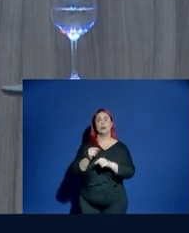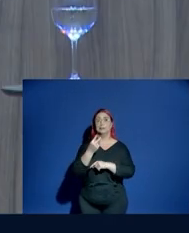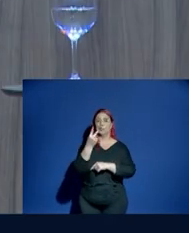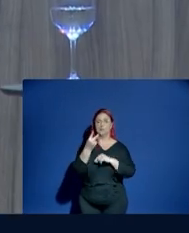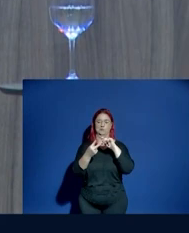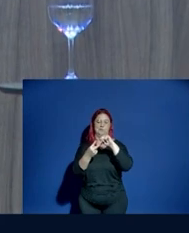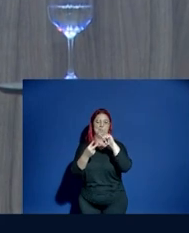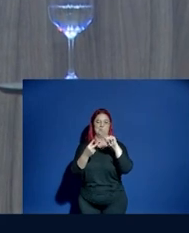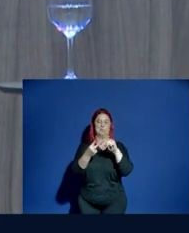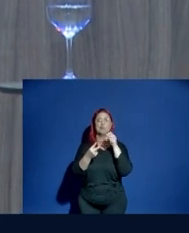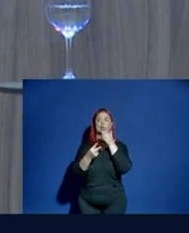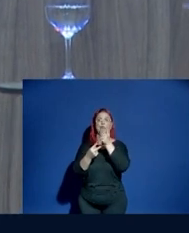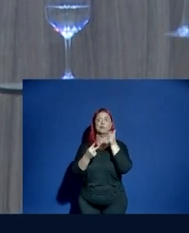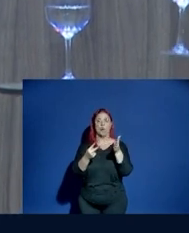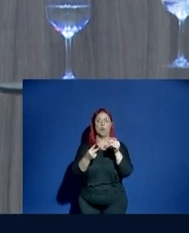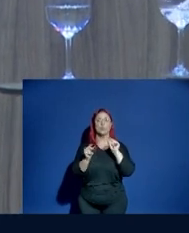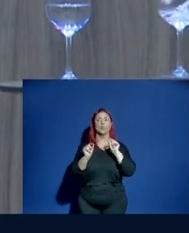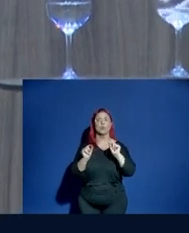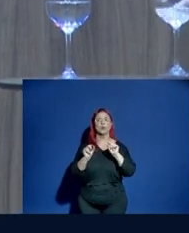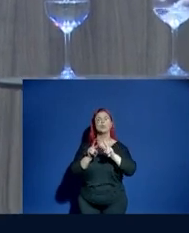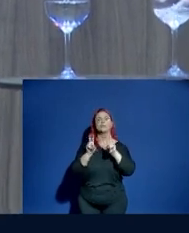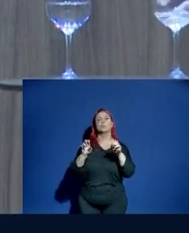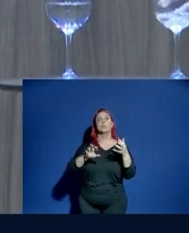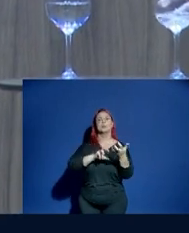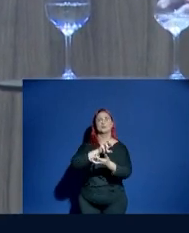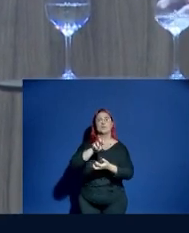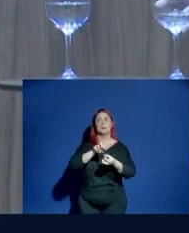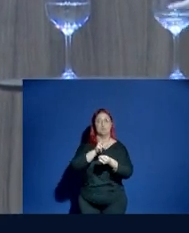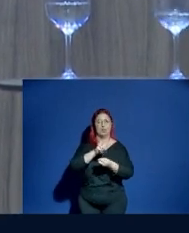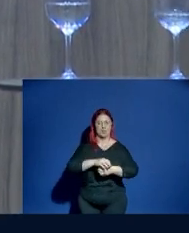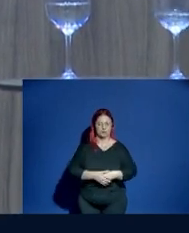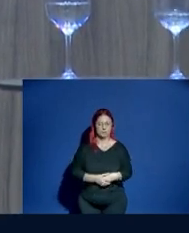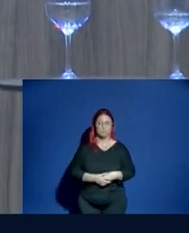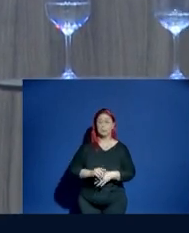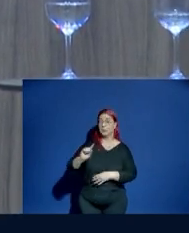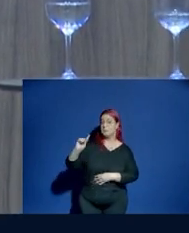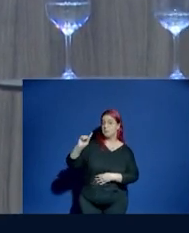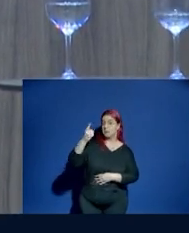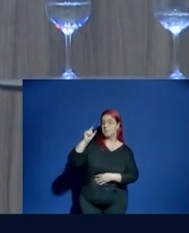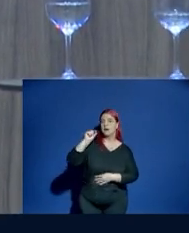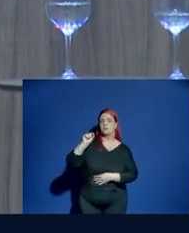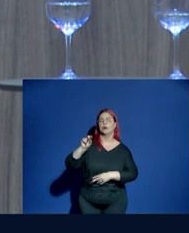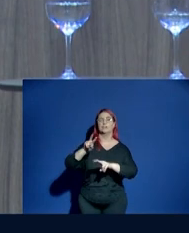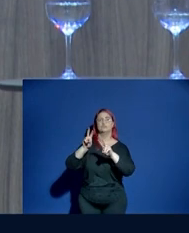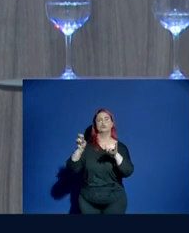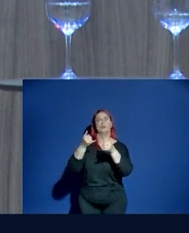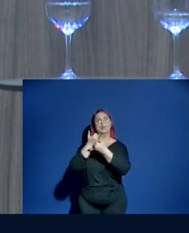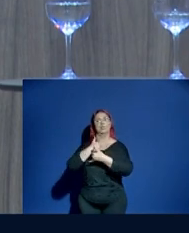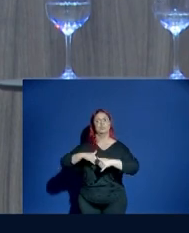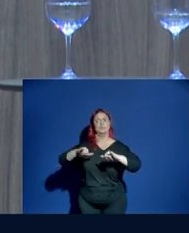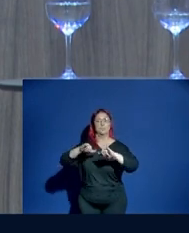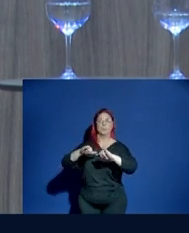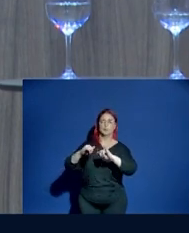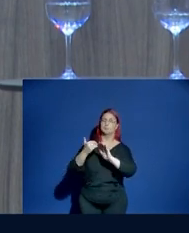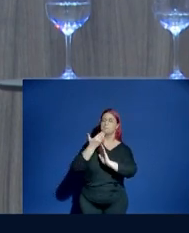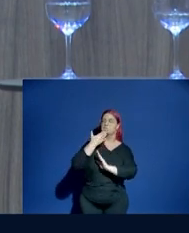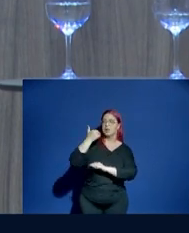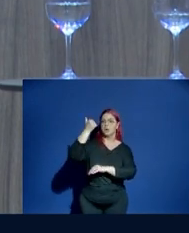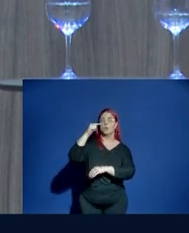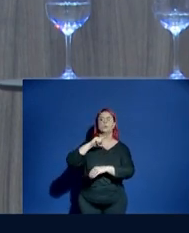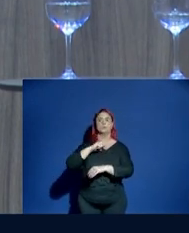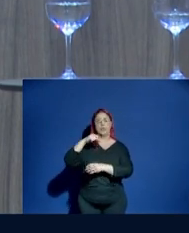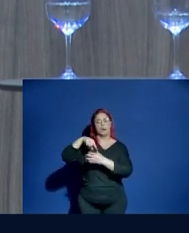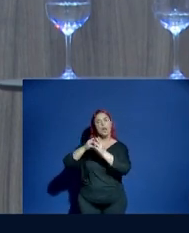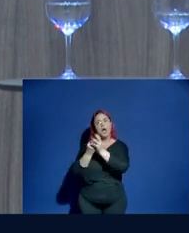aí bem voltados para para agenda de sustentabilidade é o primeiro eficiência energética as nossas plantas tem